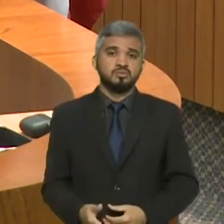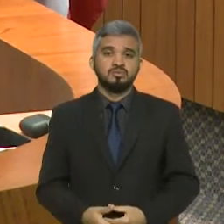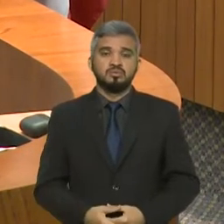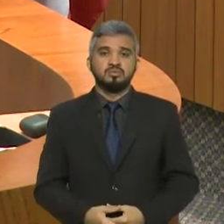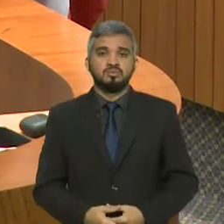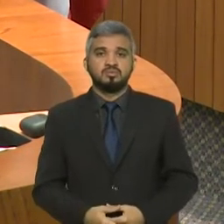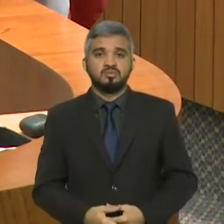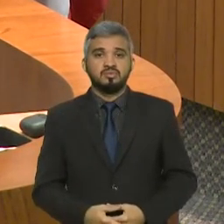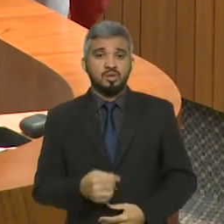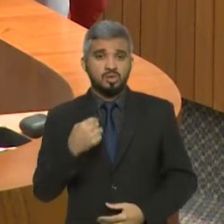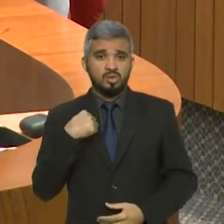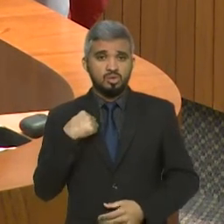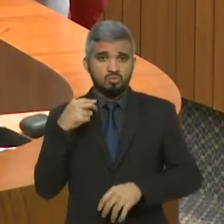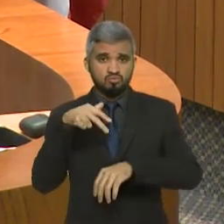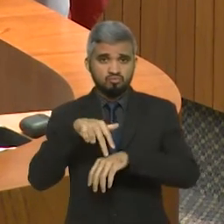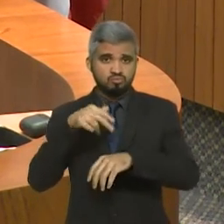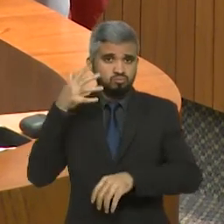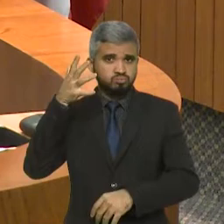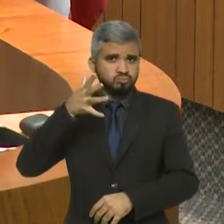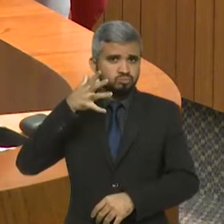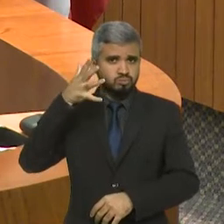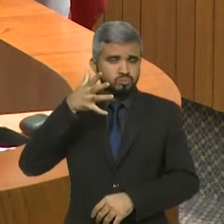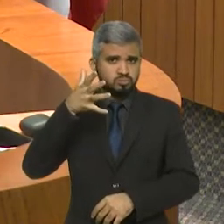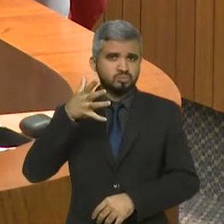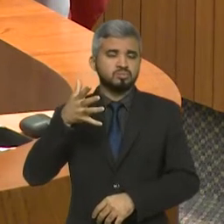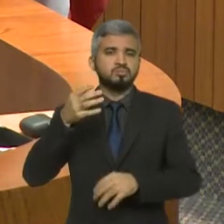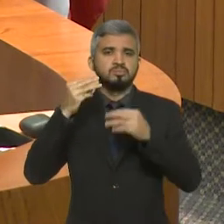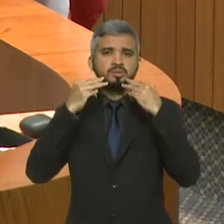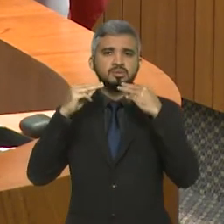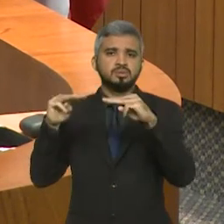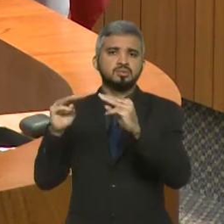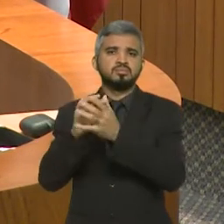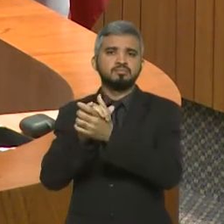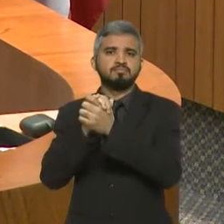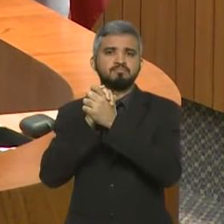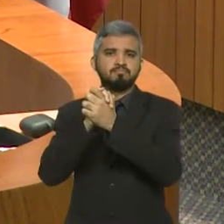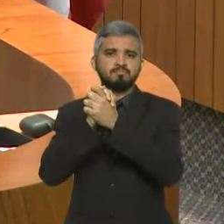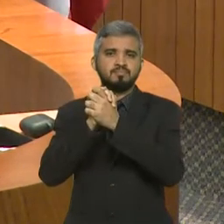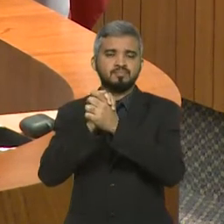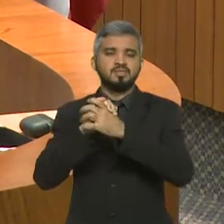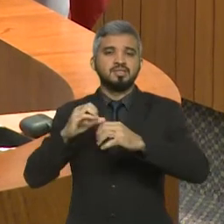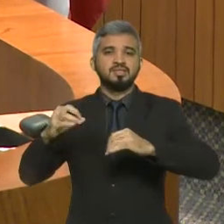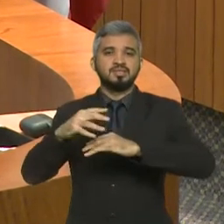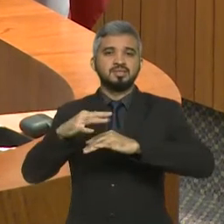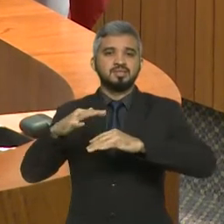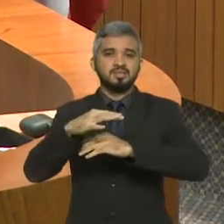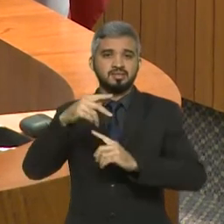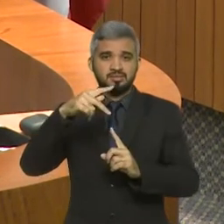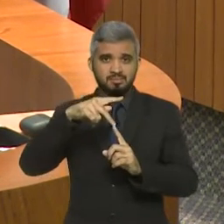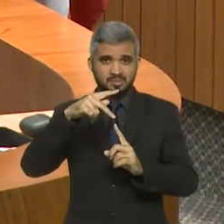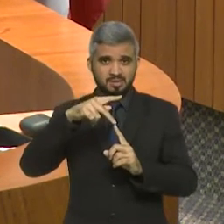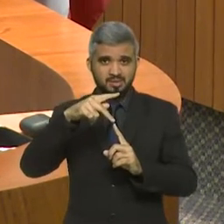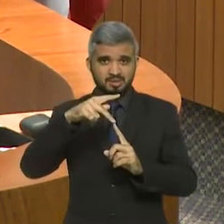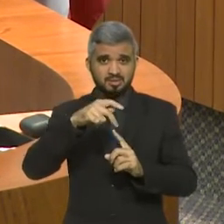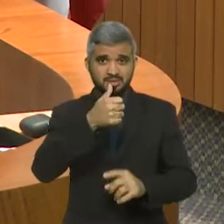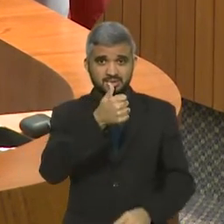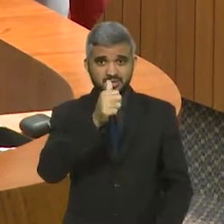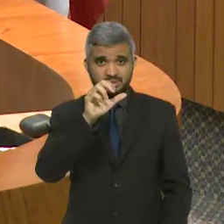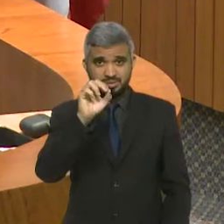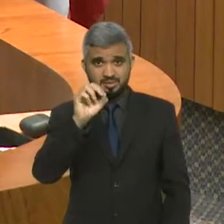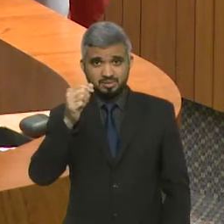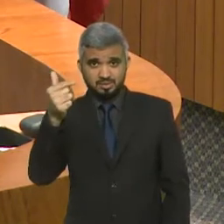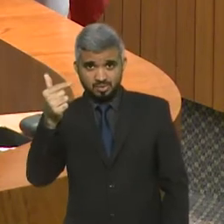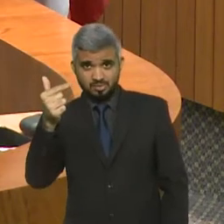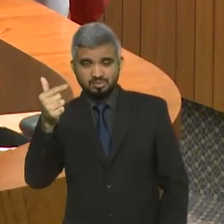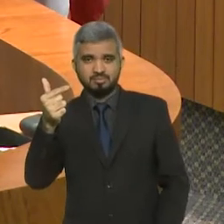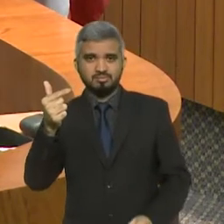um discurso aqui na tribuna da Assembleia para parabenizar a cidade de Pedreiros pelos seus 102 anos de emancipação política.